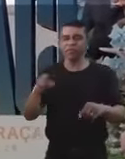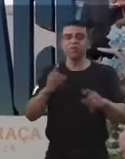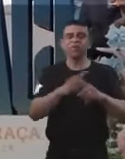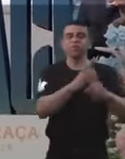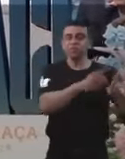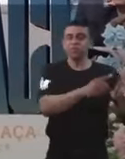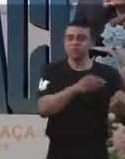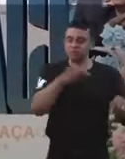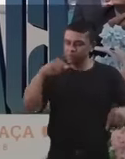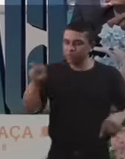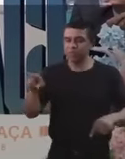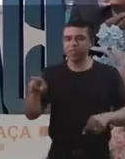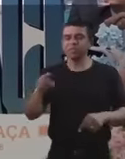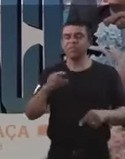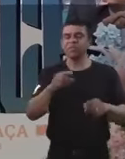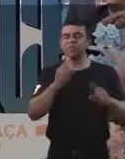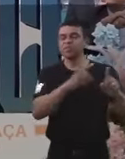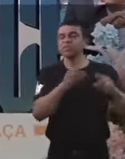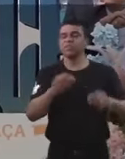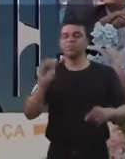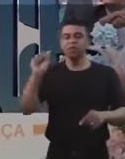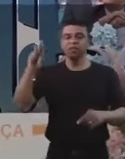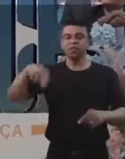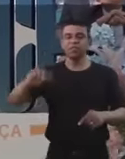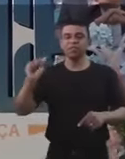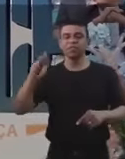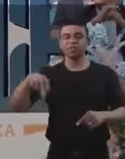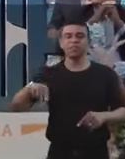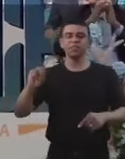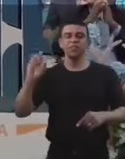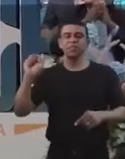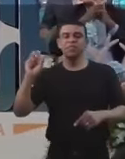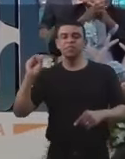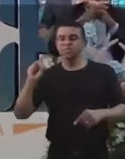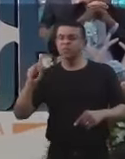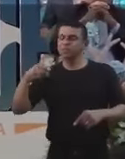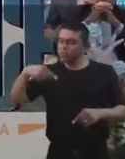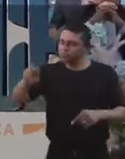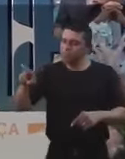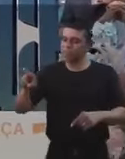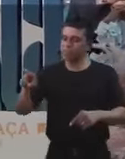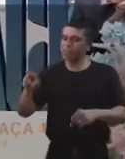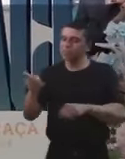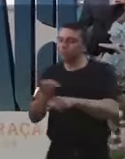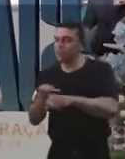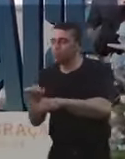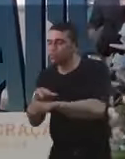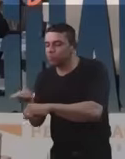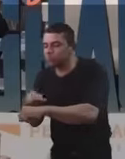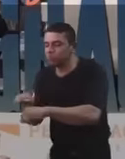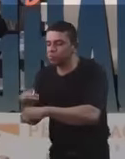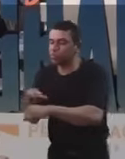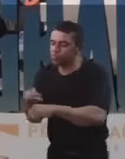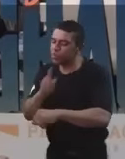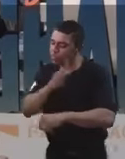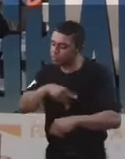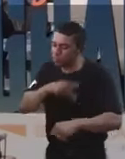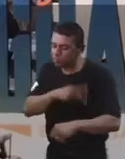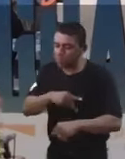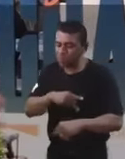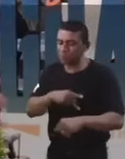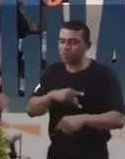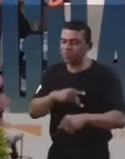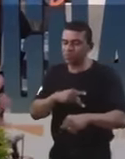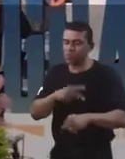ele. Ele quem? O cabra que ia me prender e talvez me matar. Lá vai Ananias, entra no quarto que está Saulo. A primeira palavra de Ananias